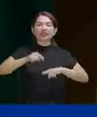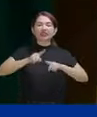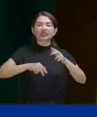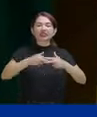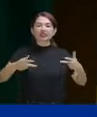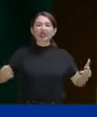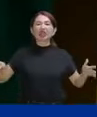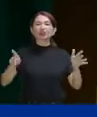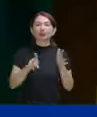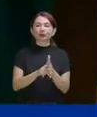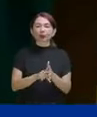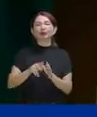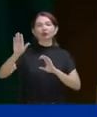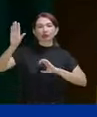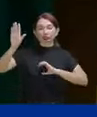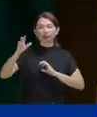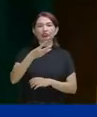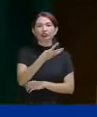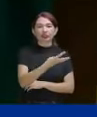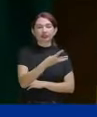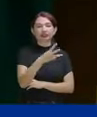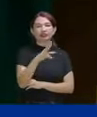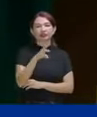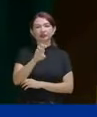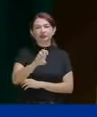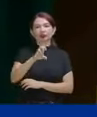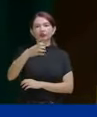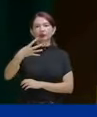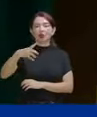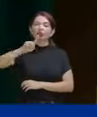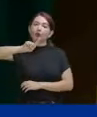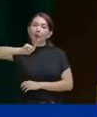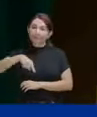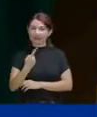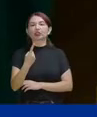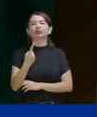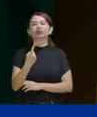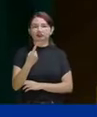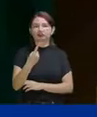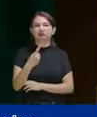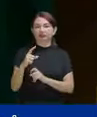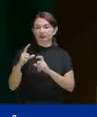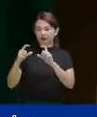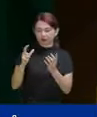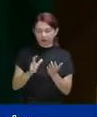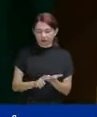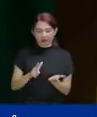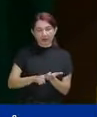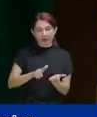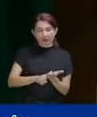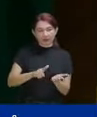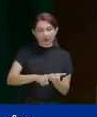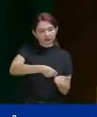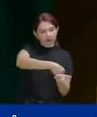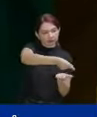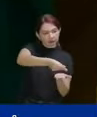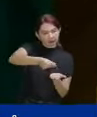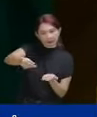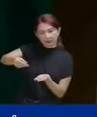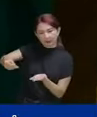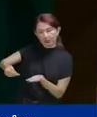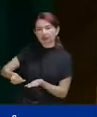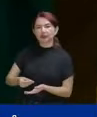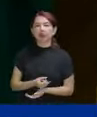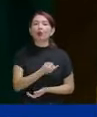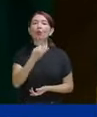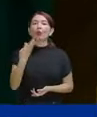Foram 364 mil santinhos, segundo as notas fiscais acostadas pelo próprio prestador de contas.